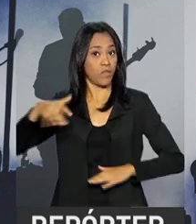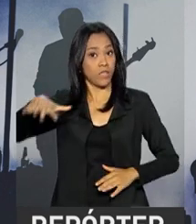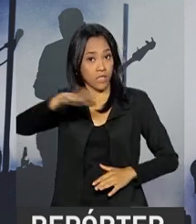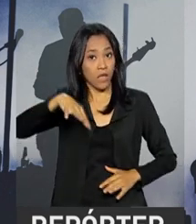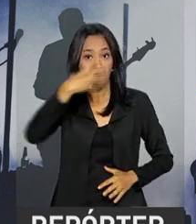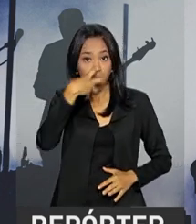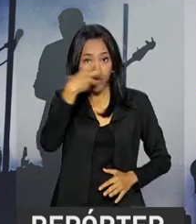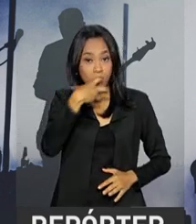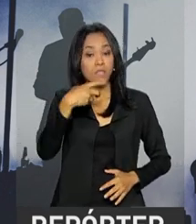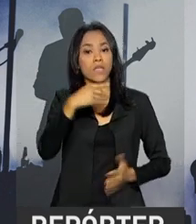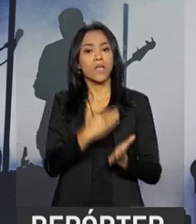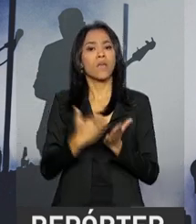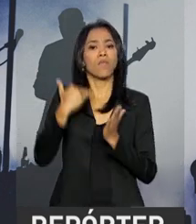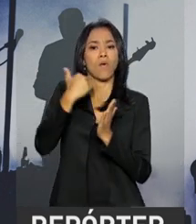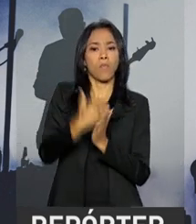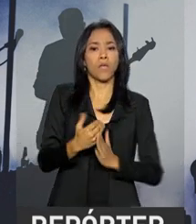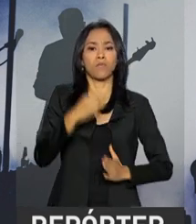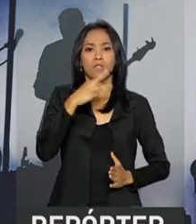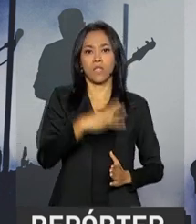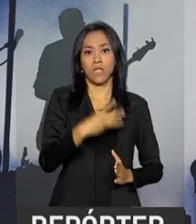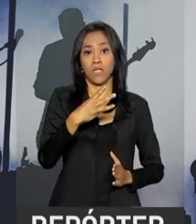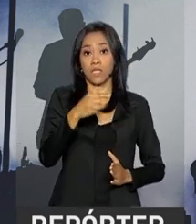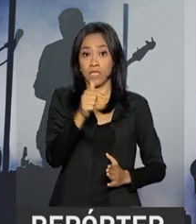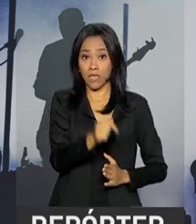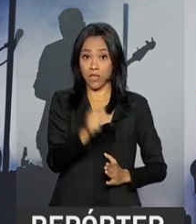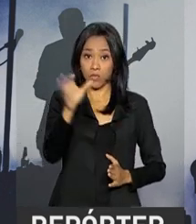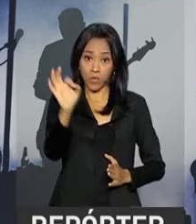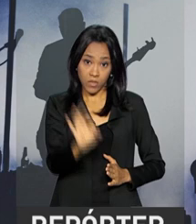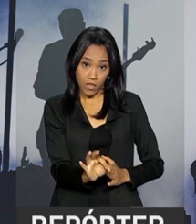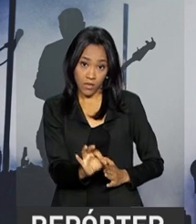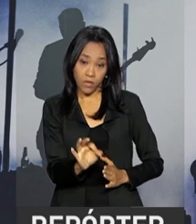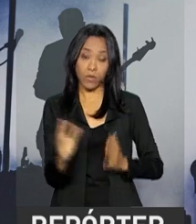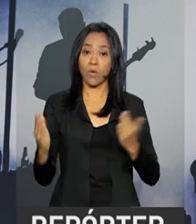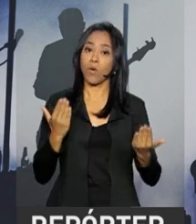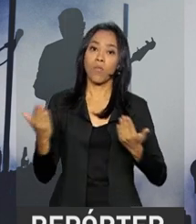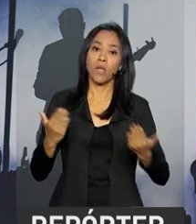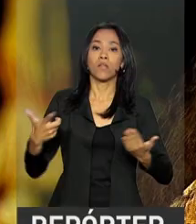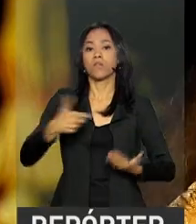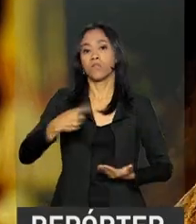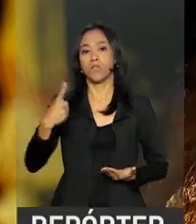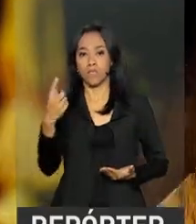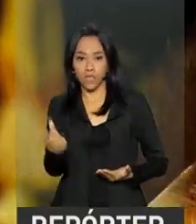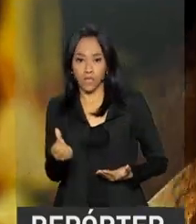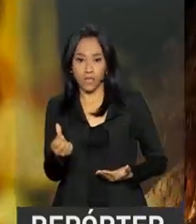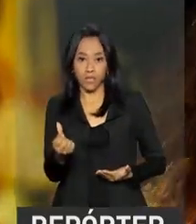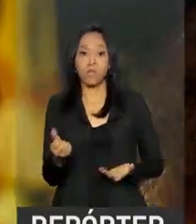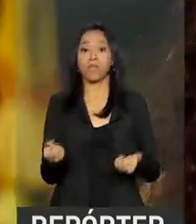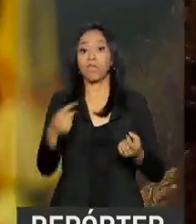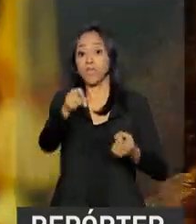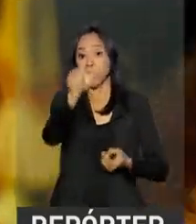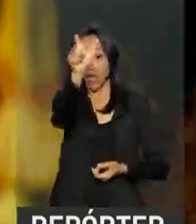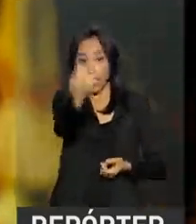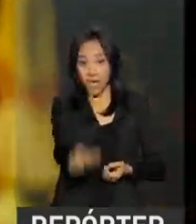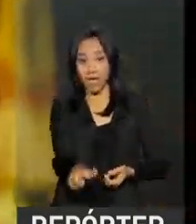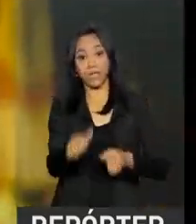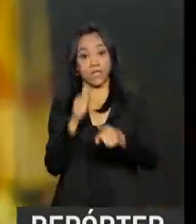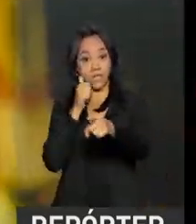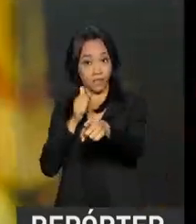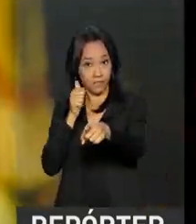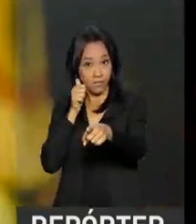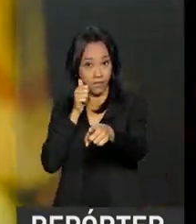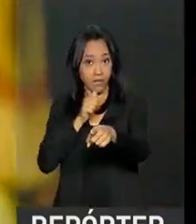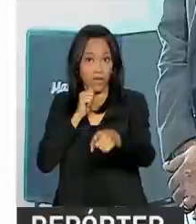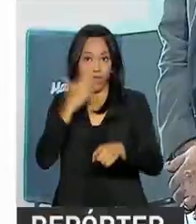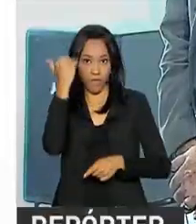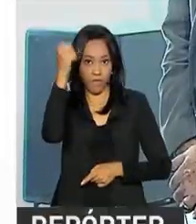Um crescimento de 37% em relação a 2016. Para Zezé Mota, a fiscalização